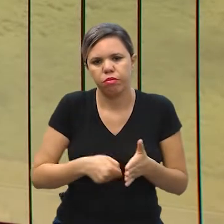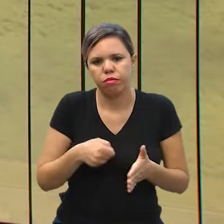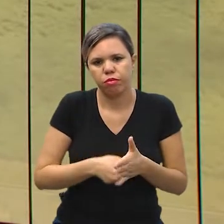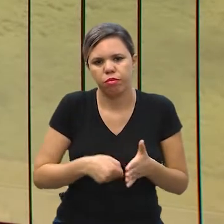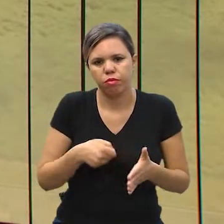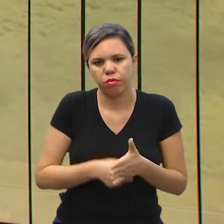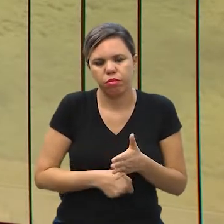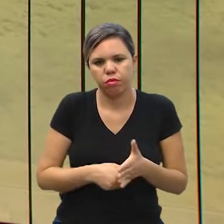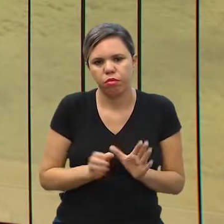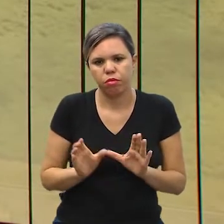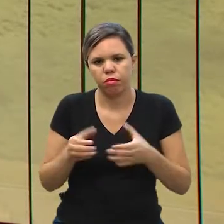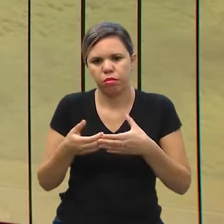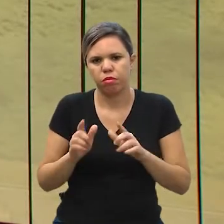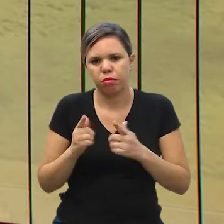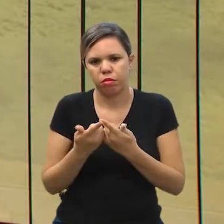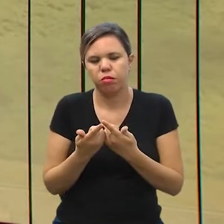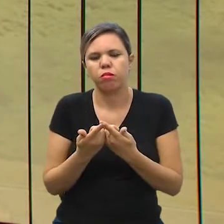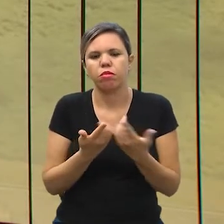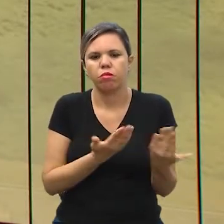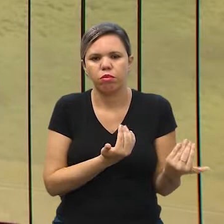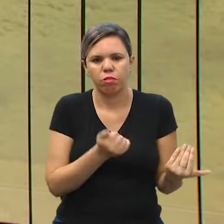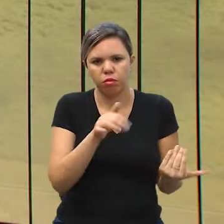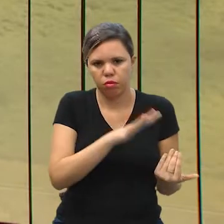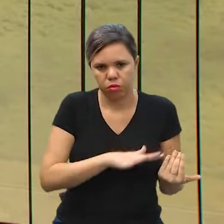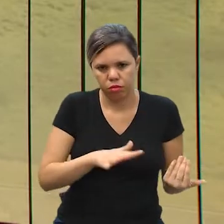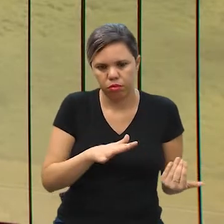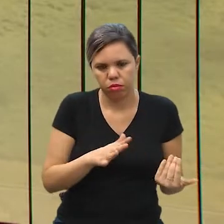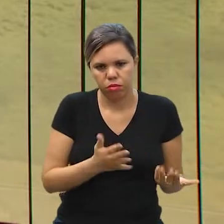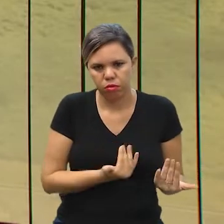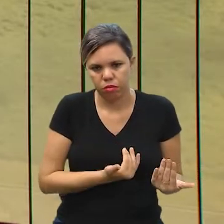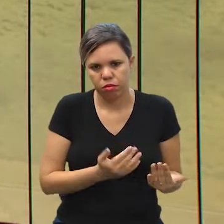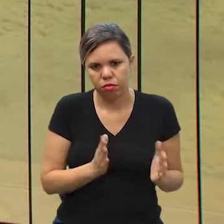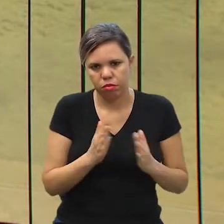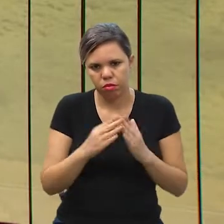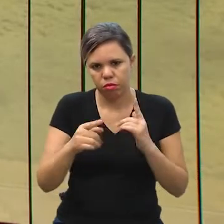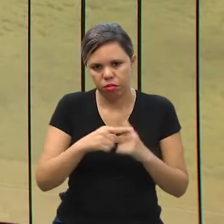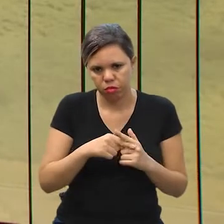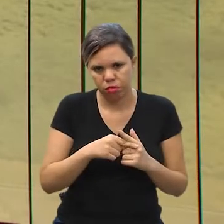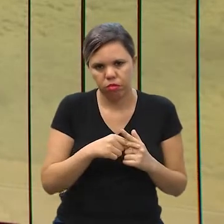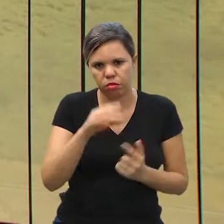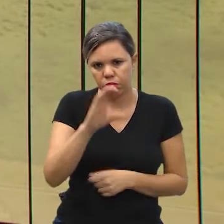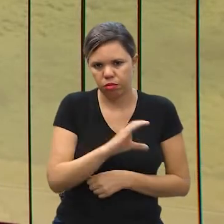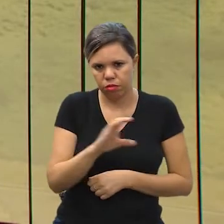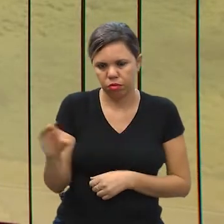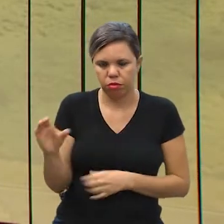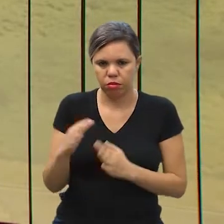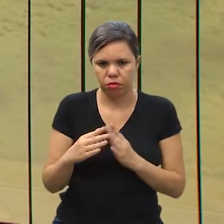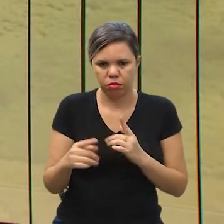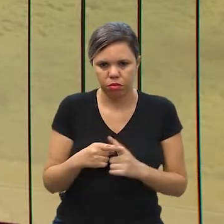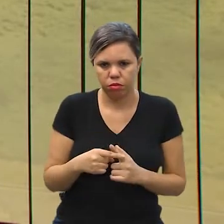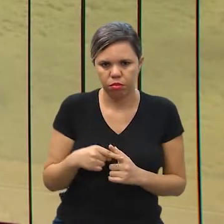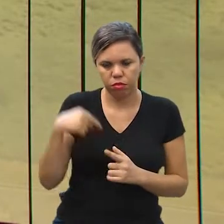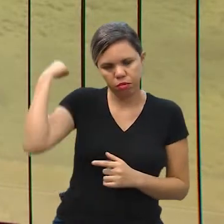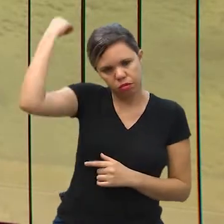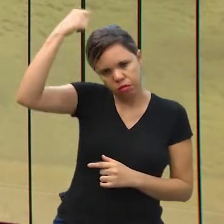Militar no num grupo de juventude uma Pastoral da Juventude da Igreja Católica na igreja Santo Antônio